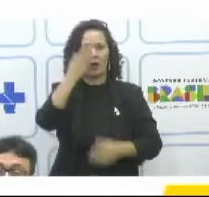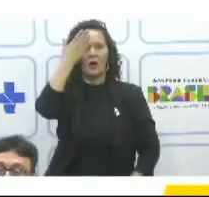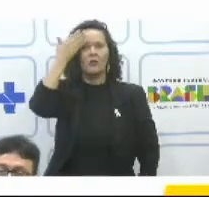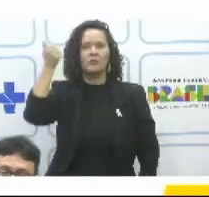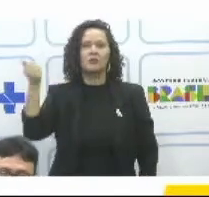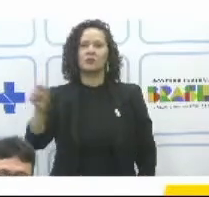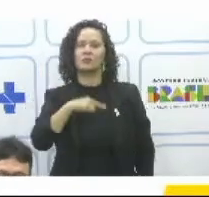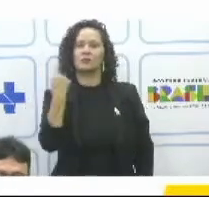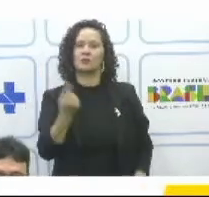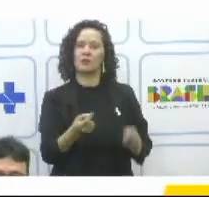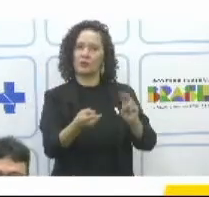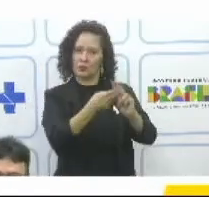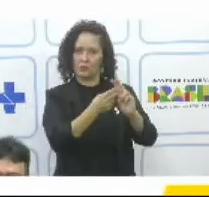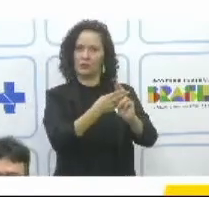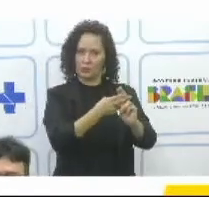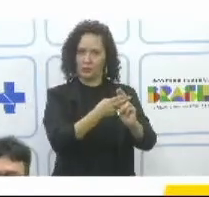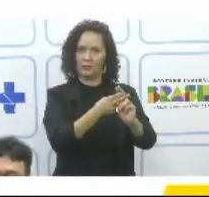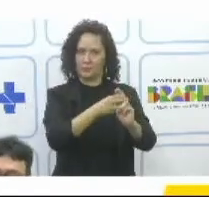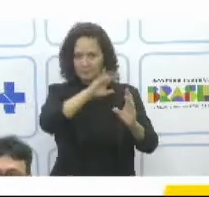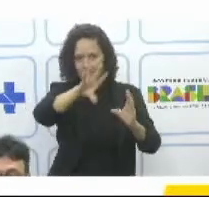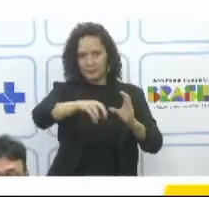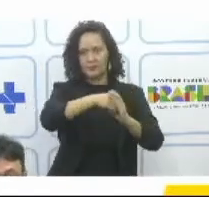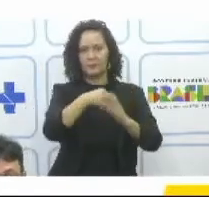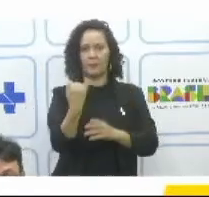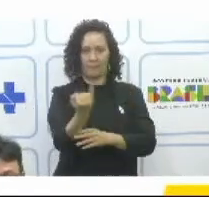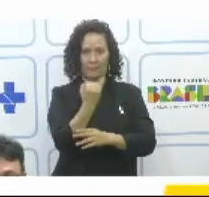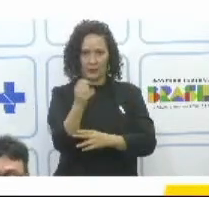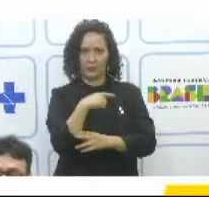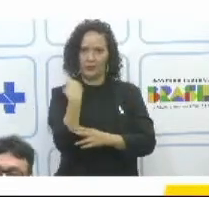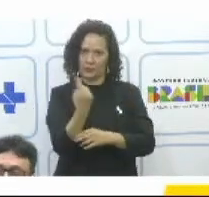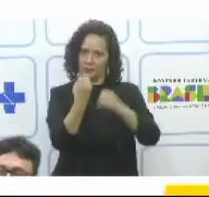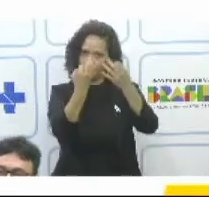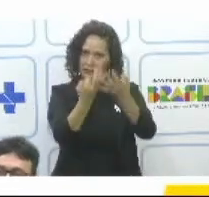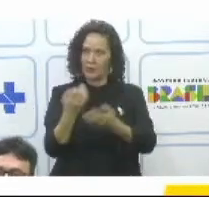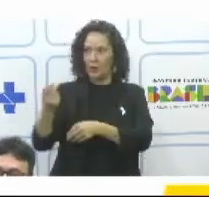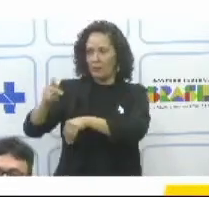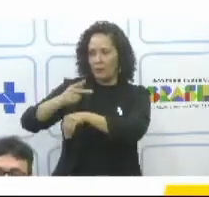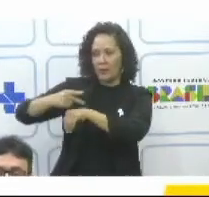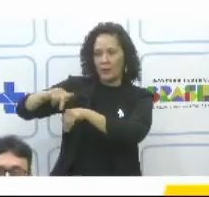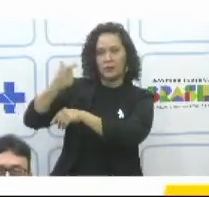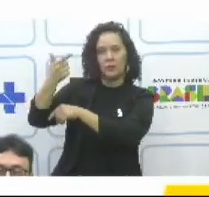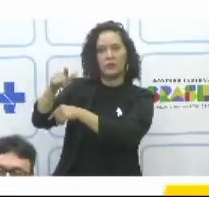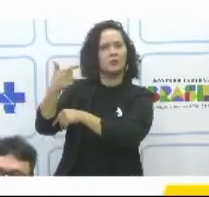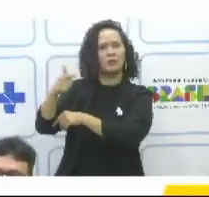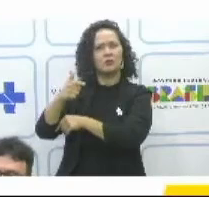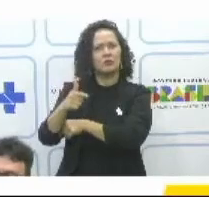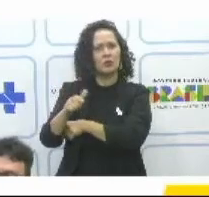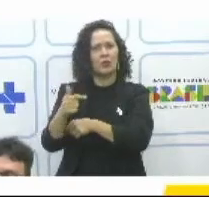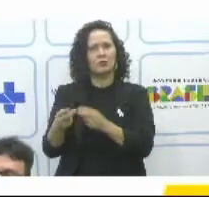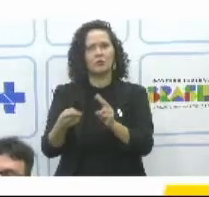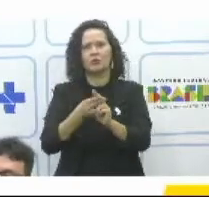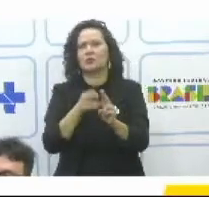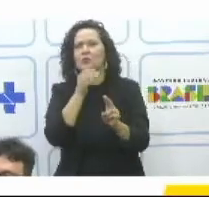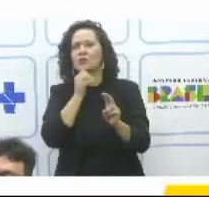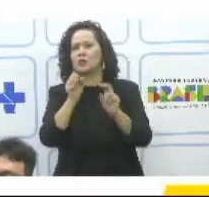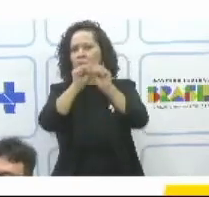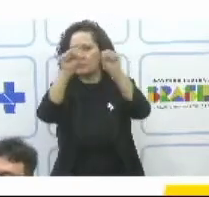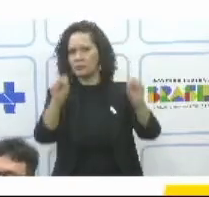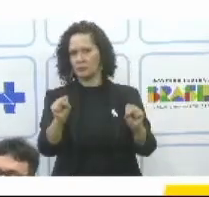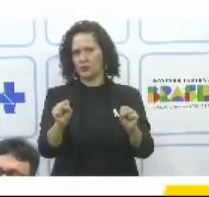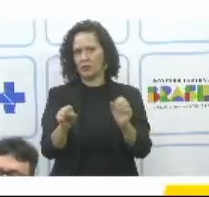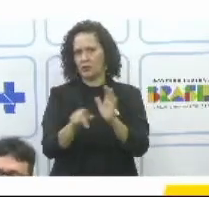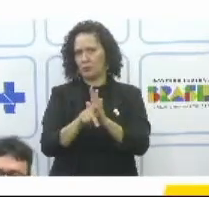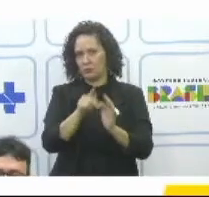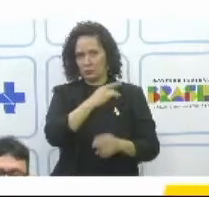saberes no nosso Sistema Único de Saúde. Isso é importante porque em outros países, né, que não tem um Sistema Universal de Saúde, né,